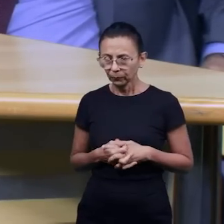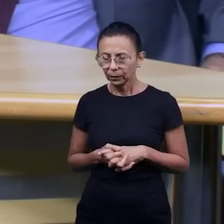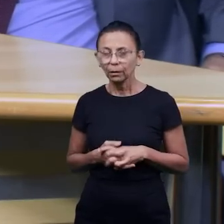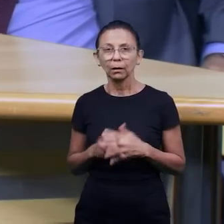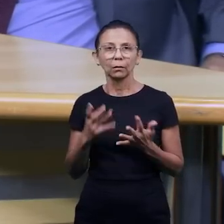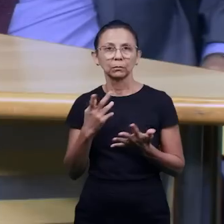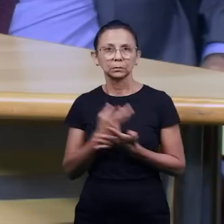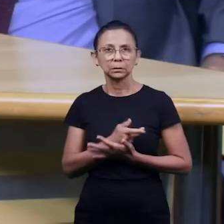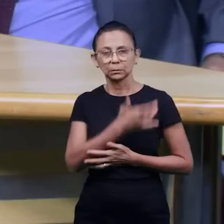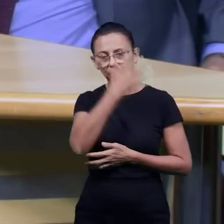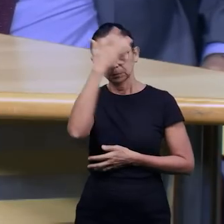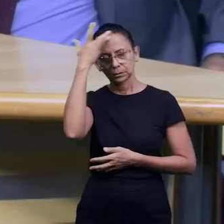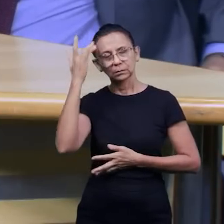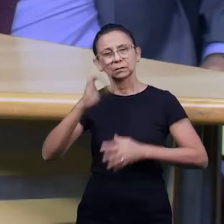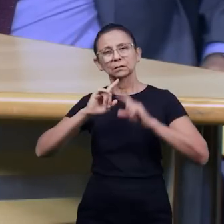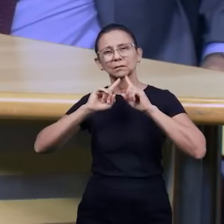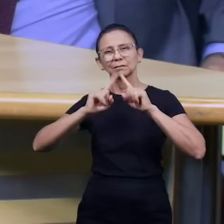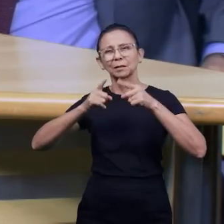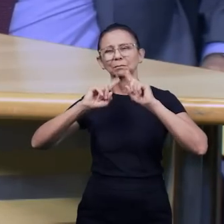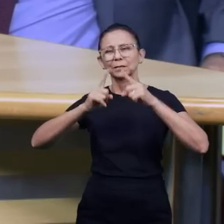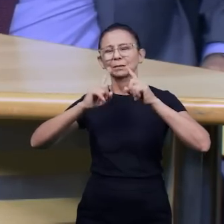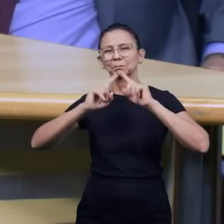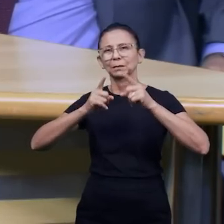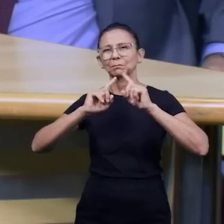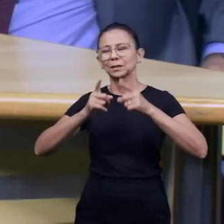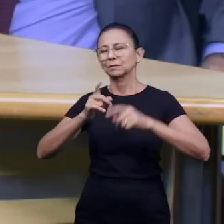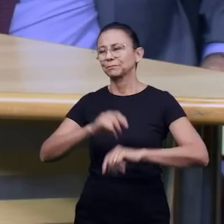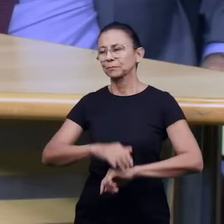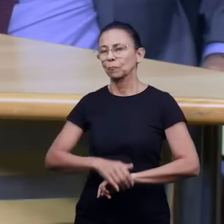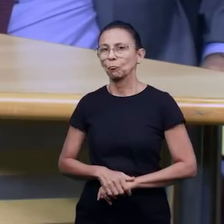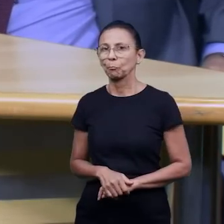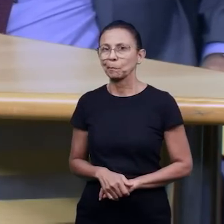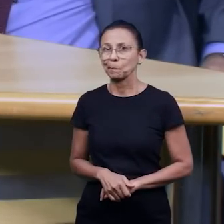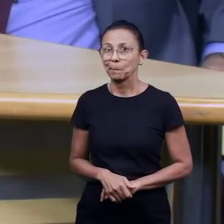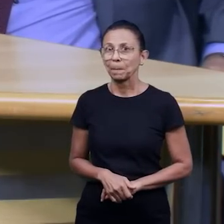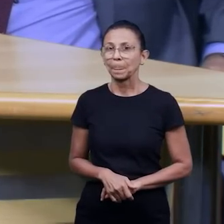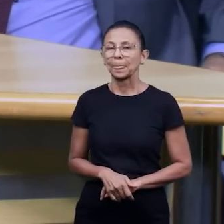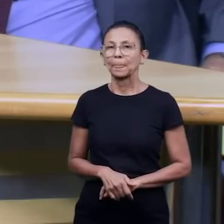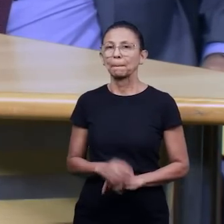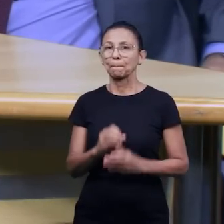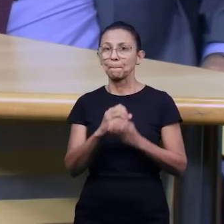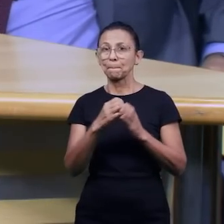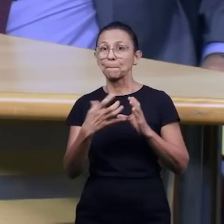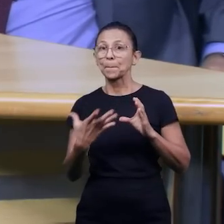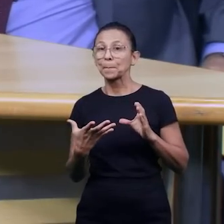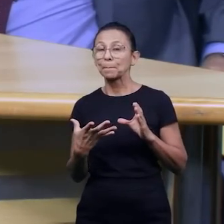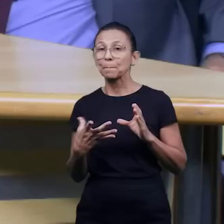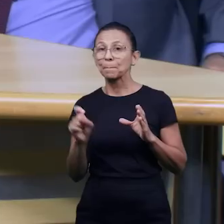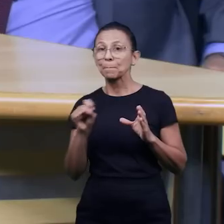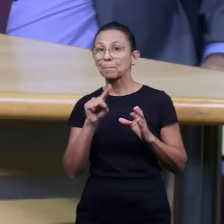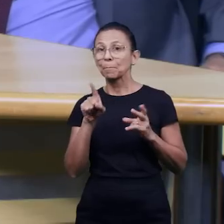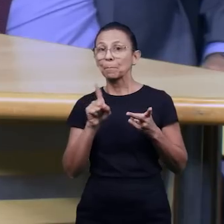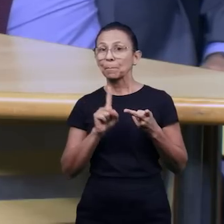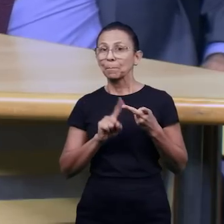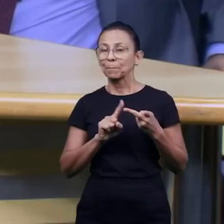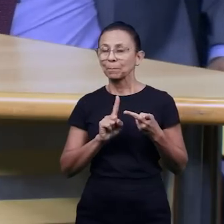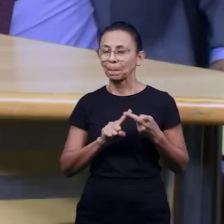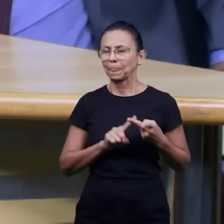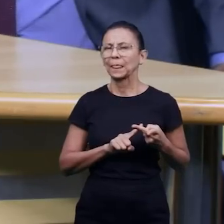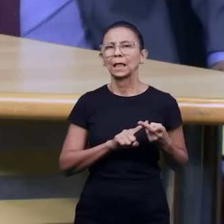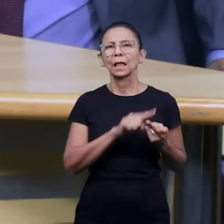ali, então ele veio ali só porque os pais forçaram ele está ali, obrigaram ele está ali, entendeu? Ou porque ele está